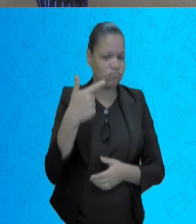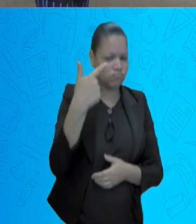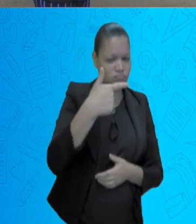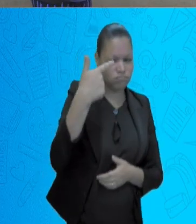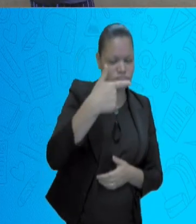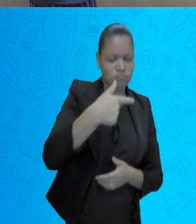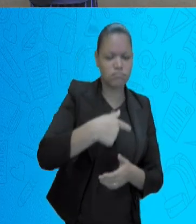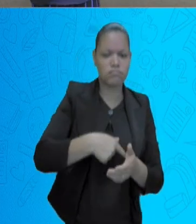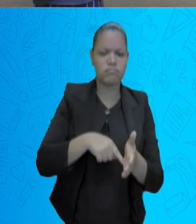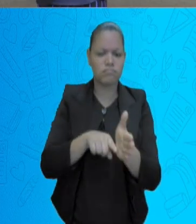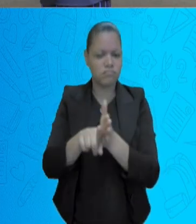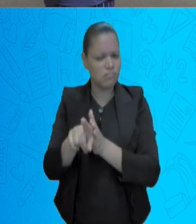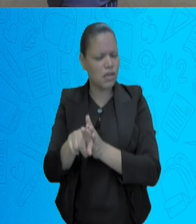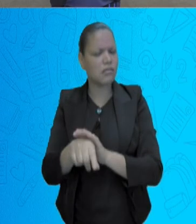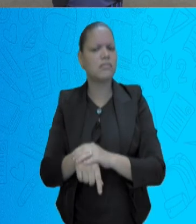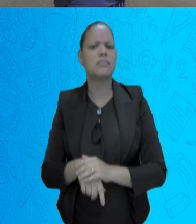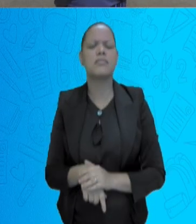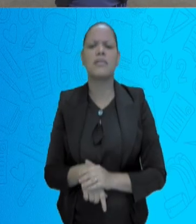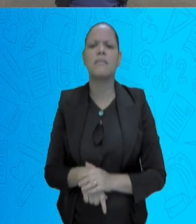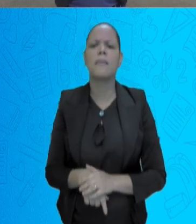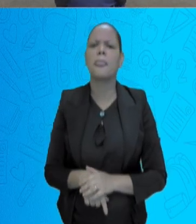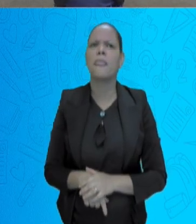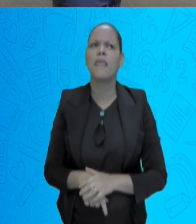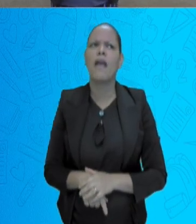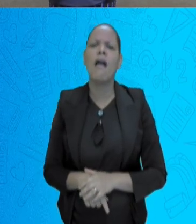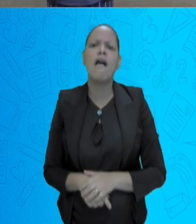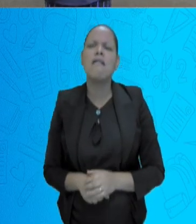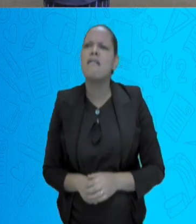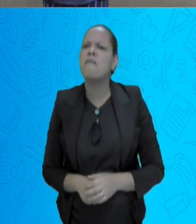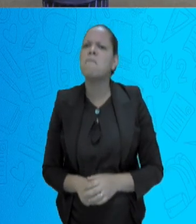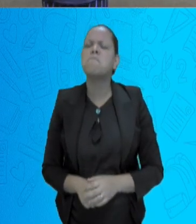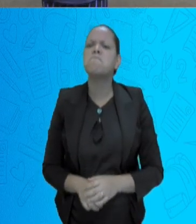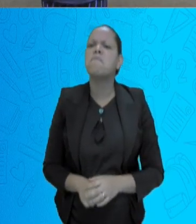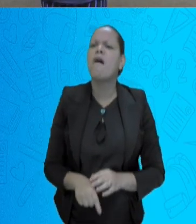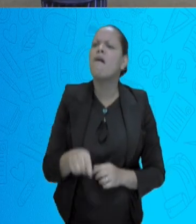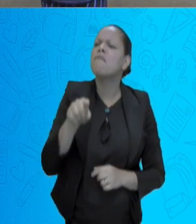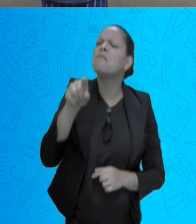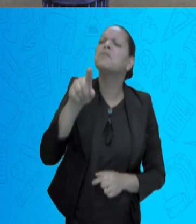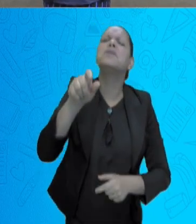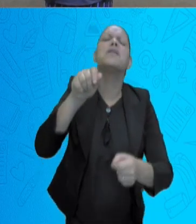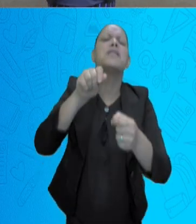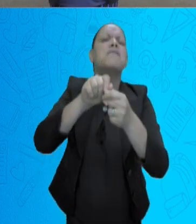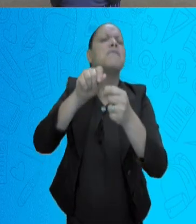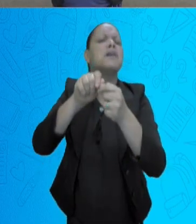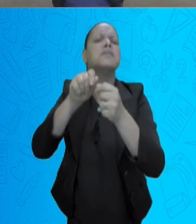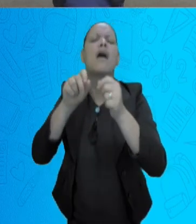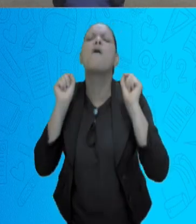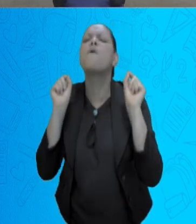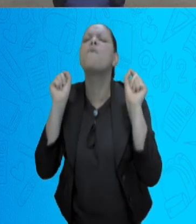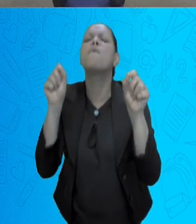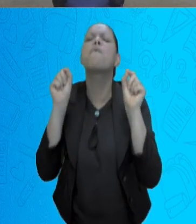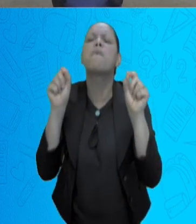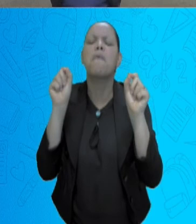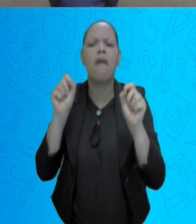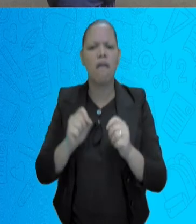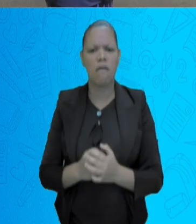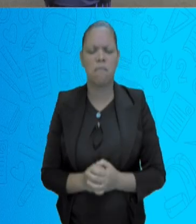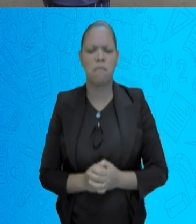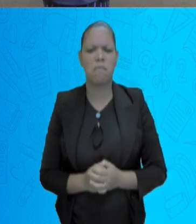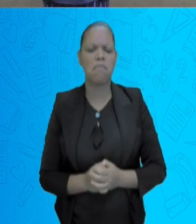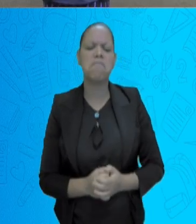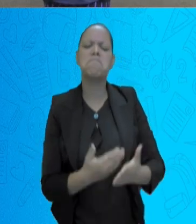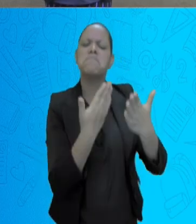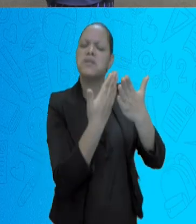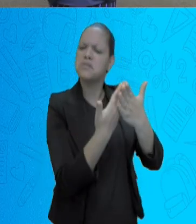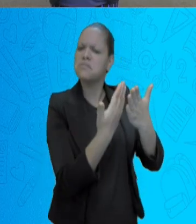feito para estudar? Quais ferramentas você tem utilizado? Você tem visto o seu livro ou você